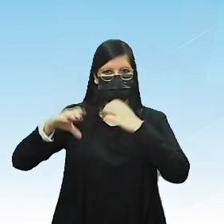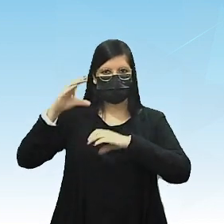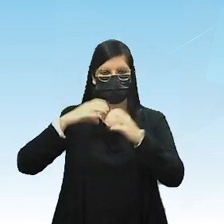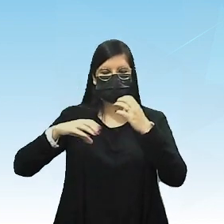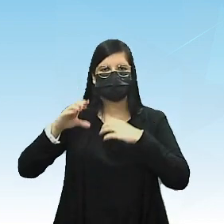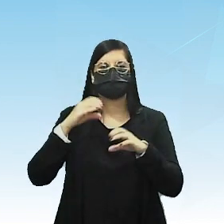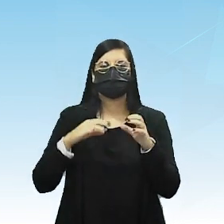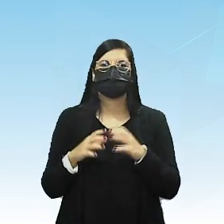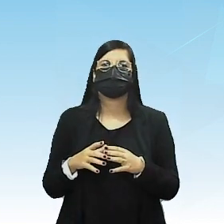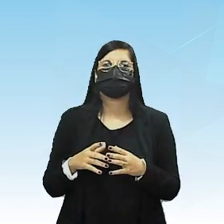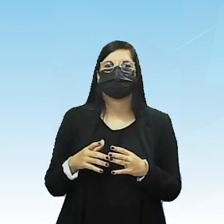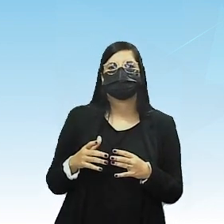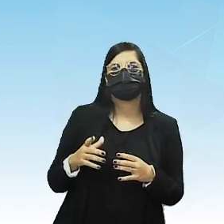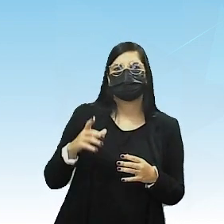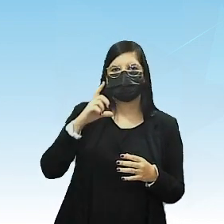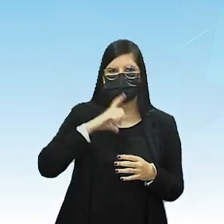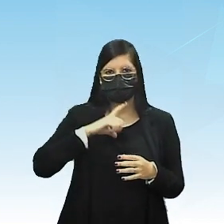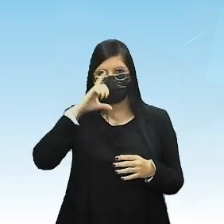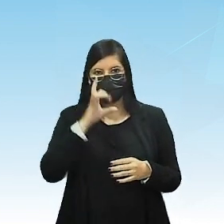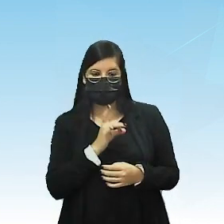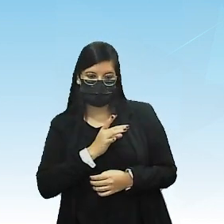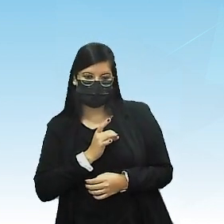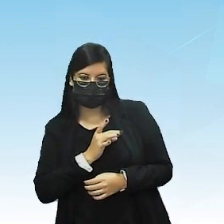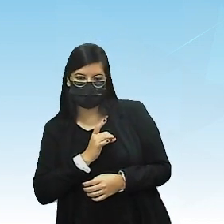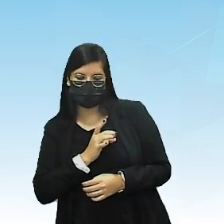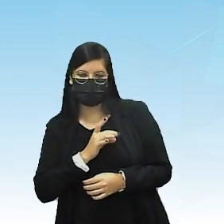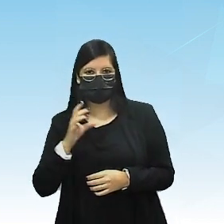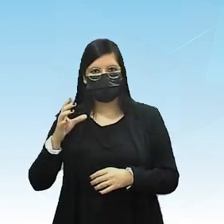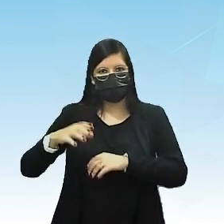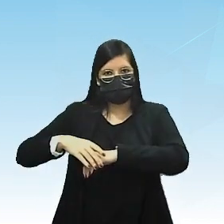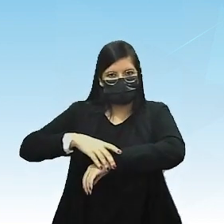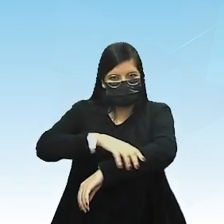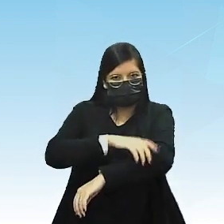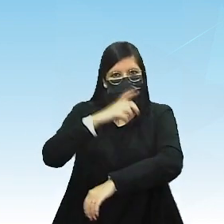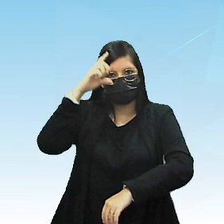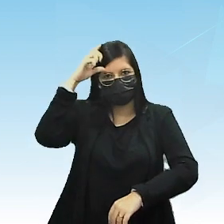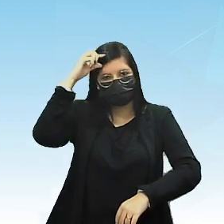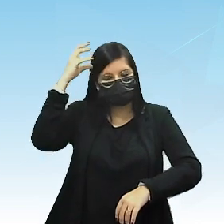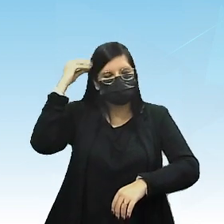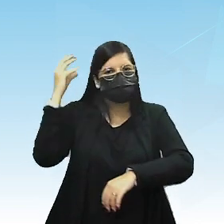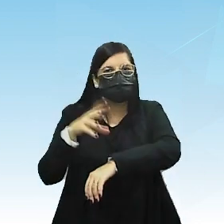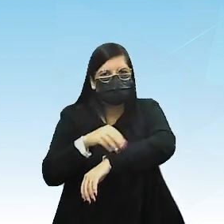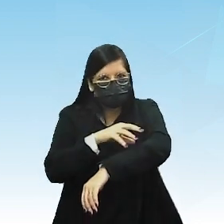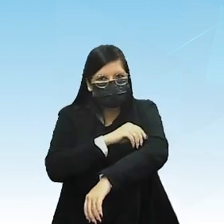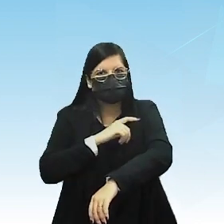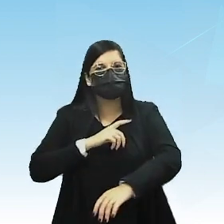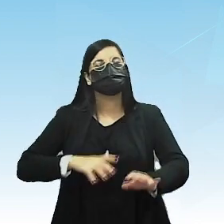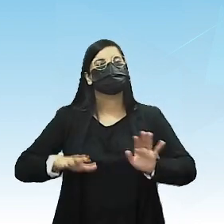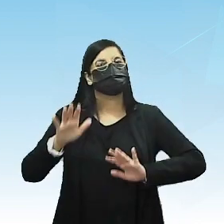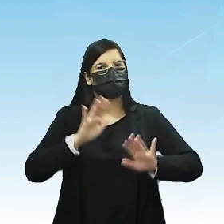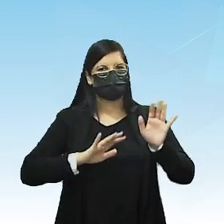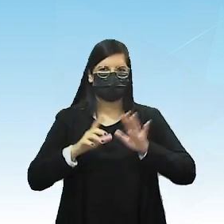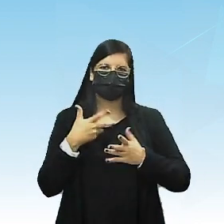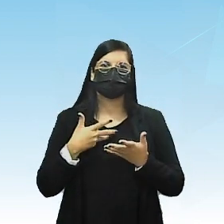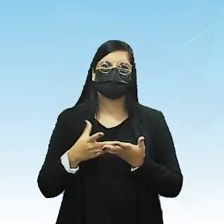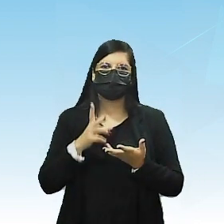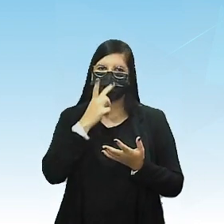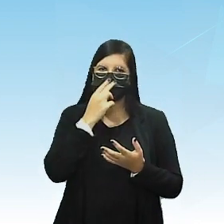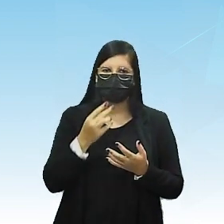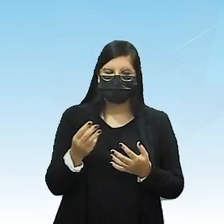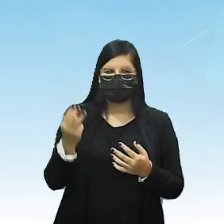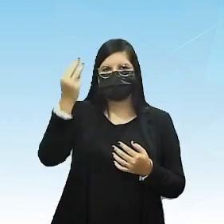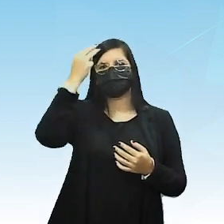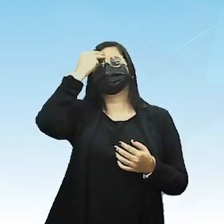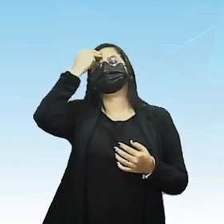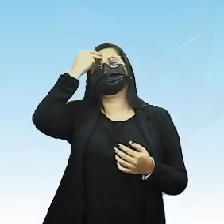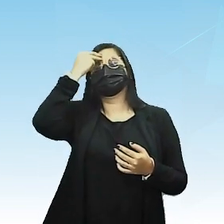é Galeguinho do Coque não tinha medo da perna cabeluda. Então, né, então já entrava também até na nossa música,